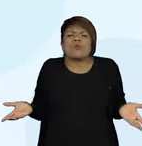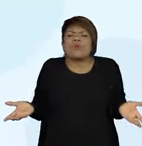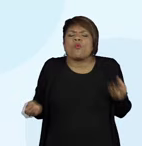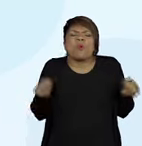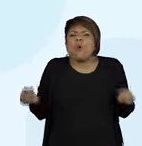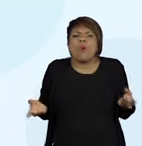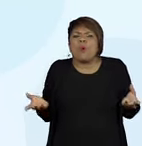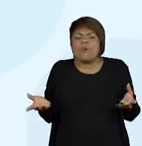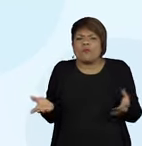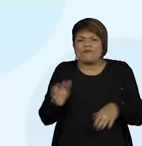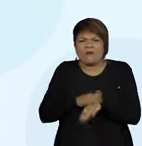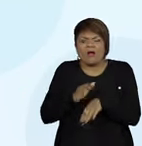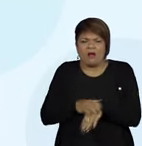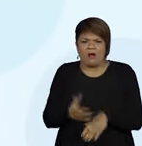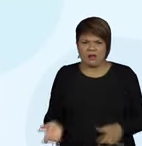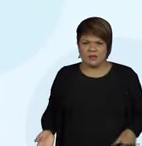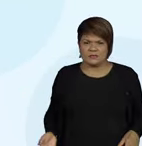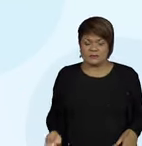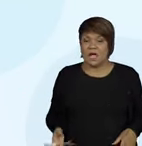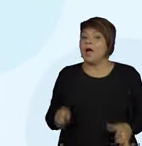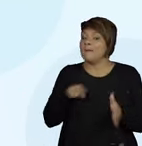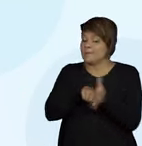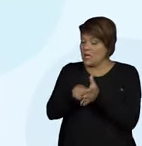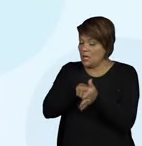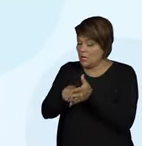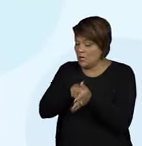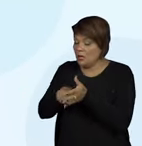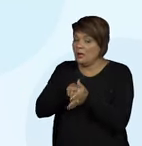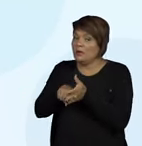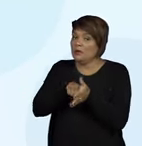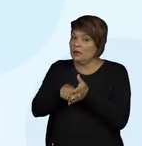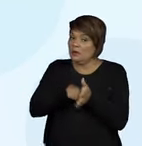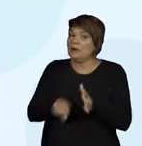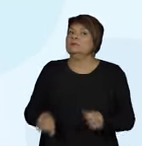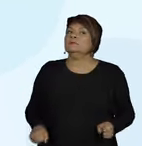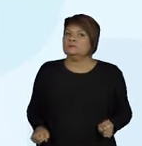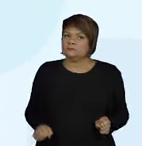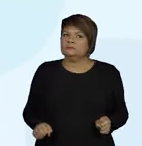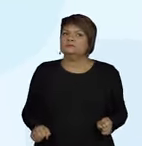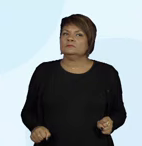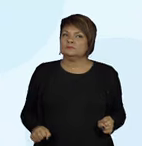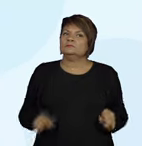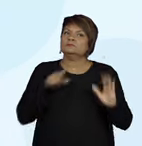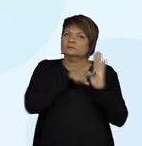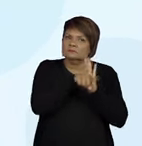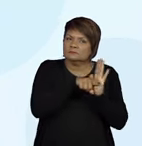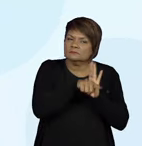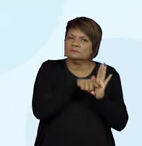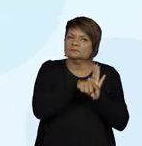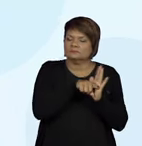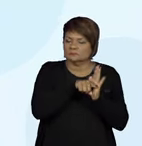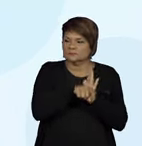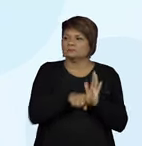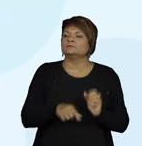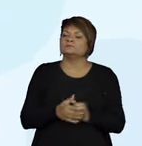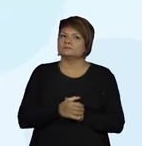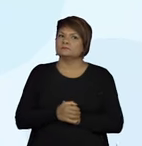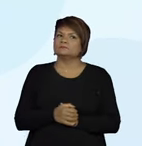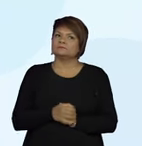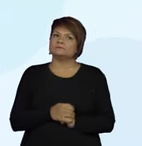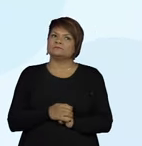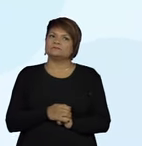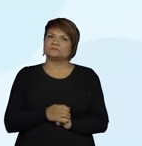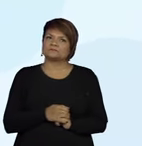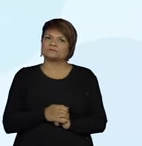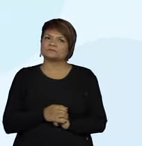ideias para os vídeos, professora Joyce? Eles pesquisam, né? Olha lá. Eles pesquisam Ixi, caiu